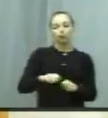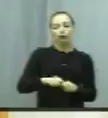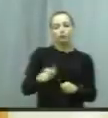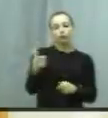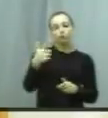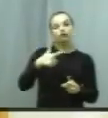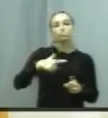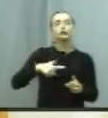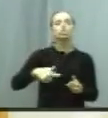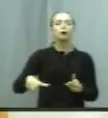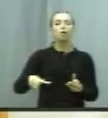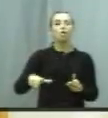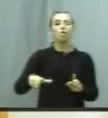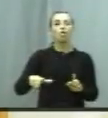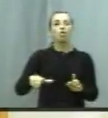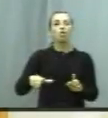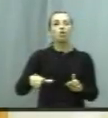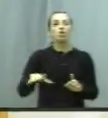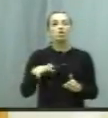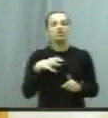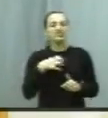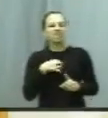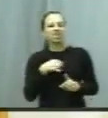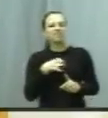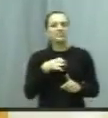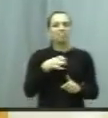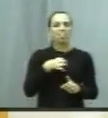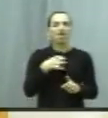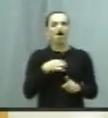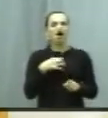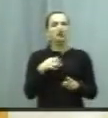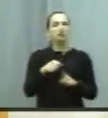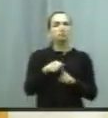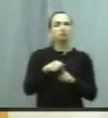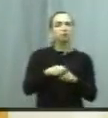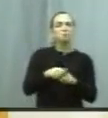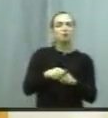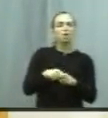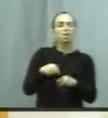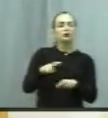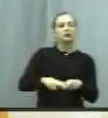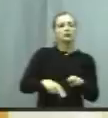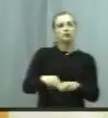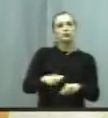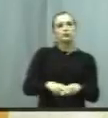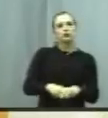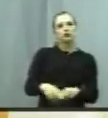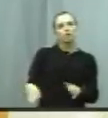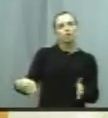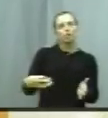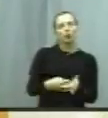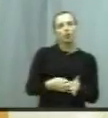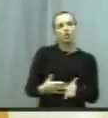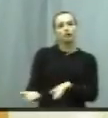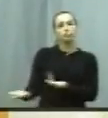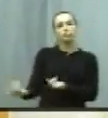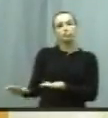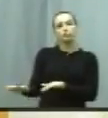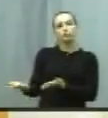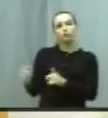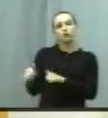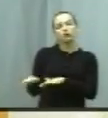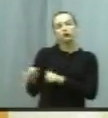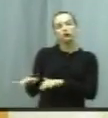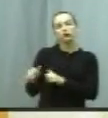de causar estranheza porque de junho para setembro já se vão três meses e ainda que seja um processo moroso pelo